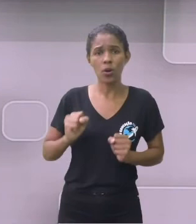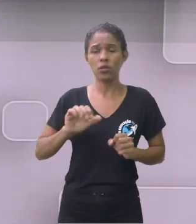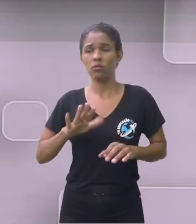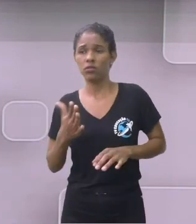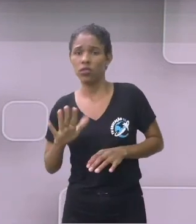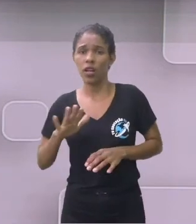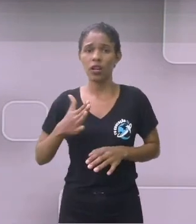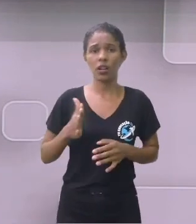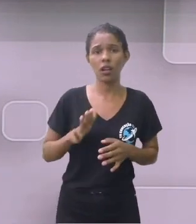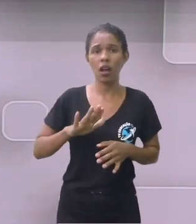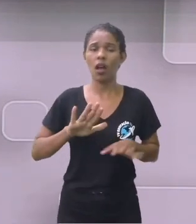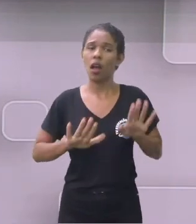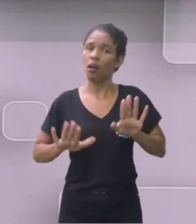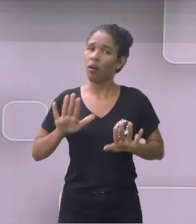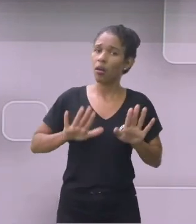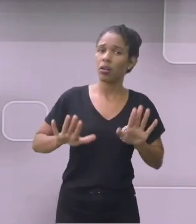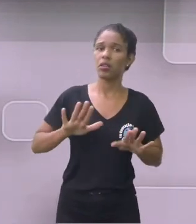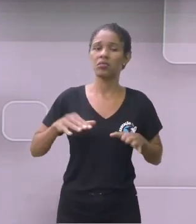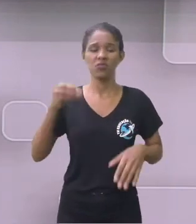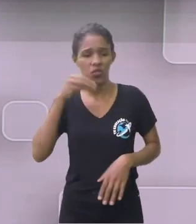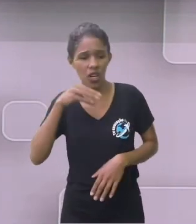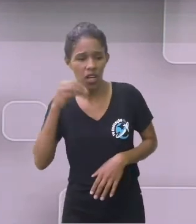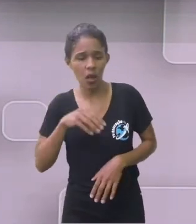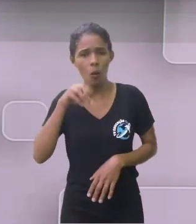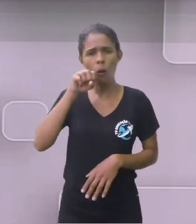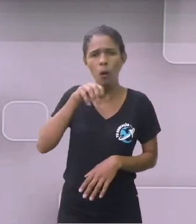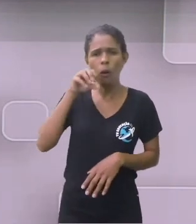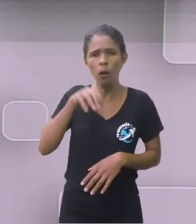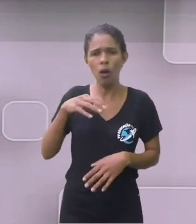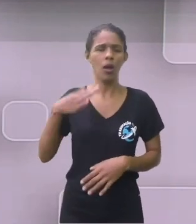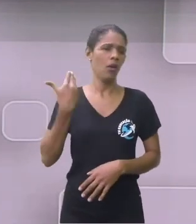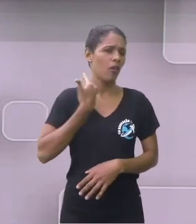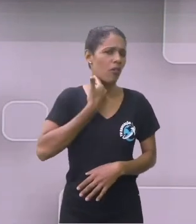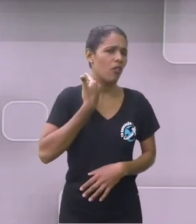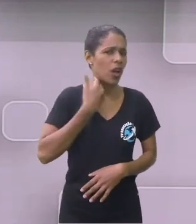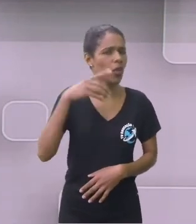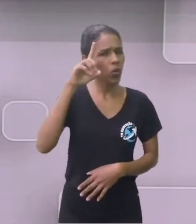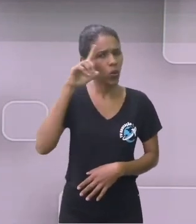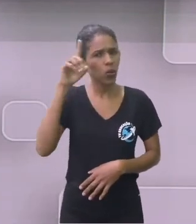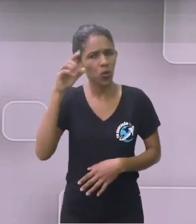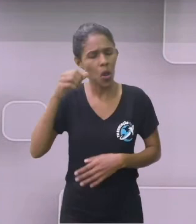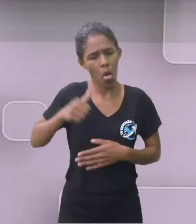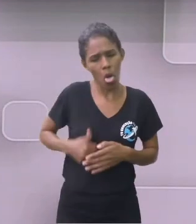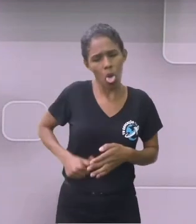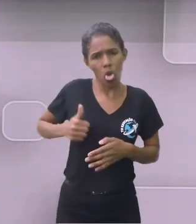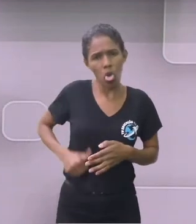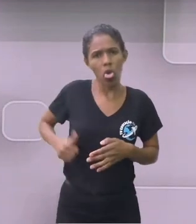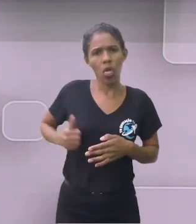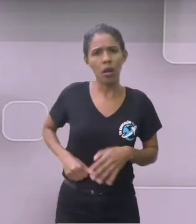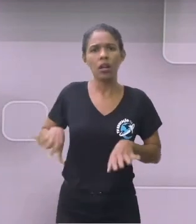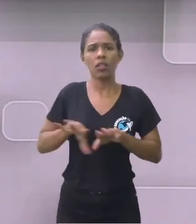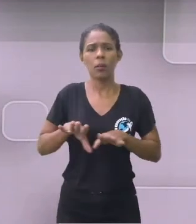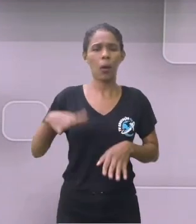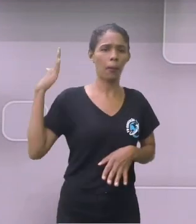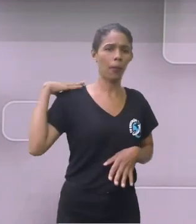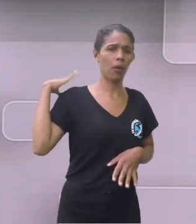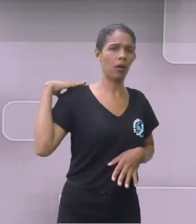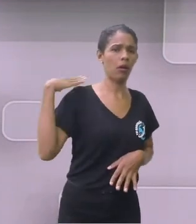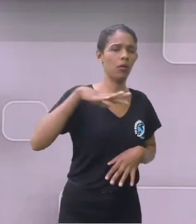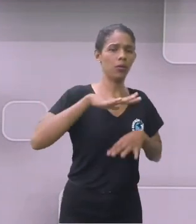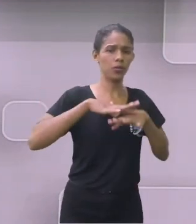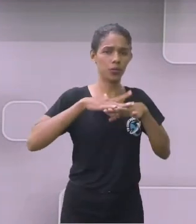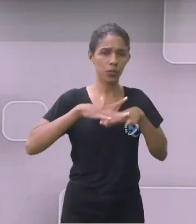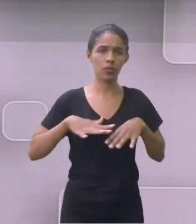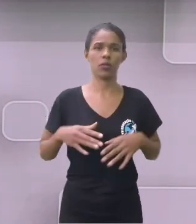apresentam tosse persistente, fraqueza, febre diária, diarreia e até pneumonia sem gravidade.